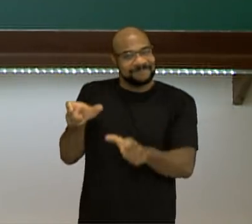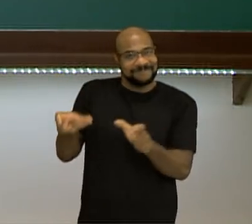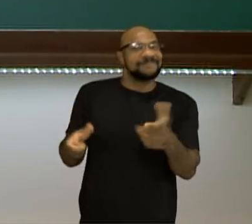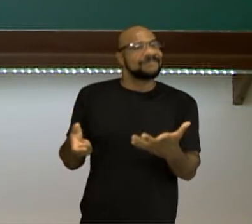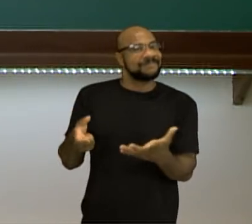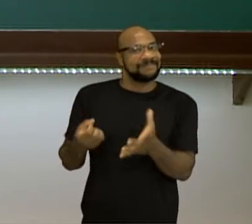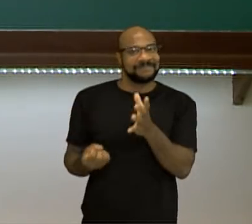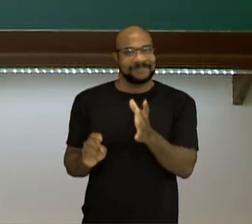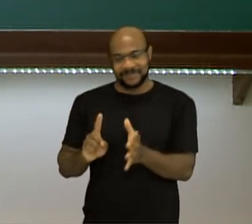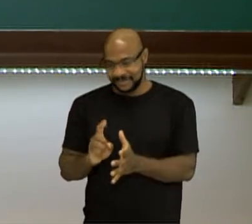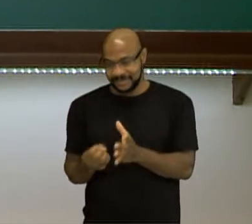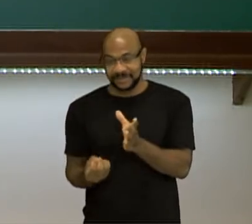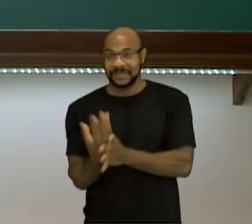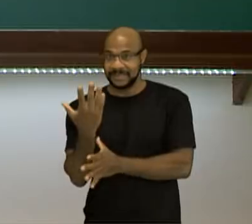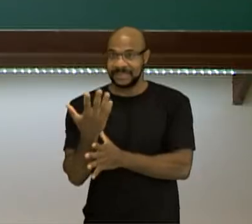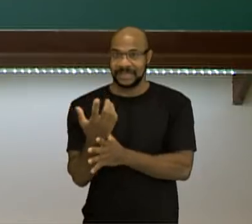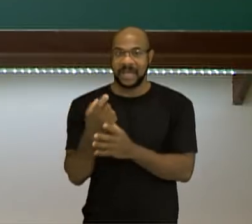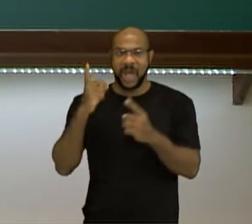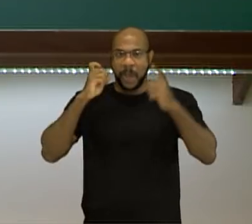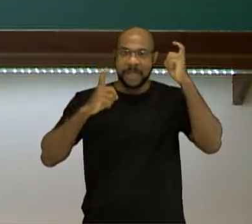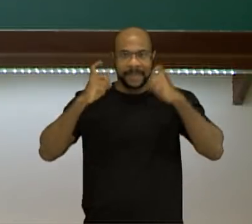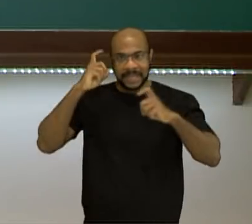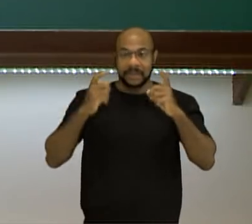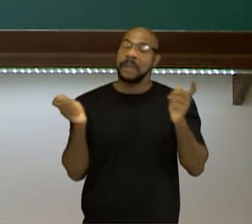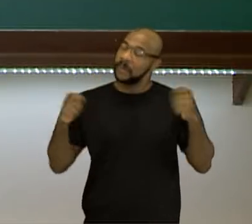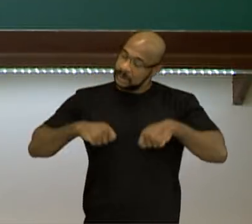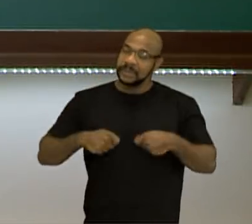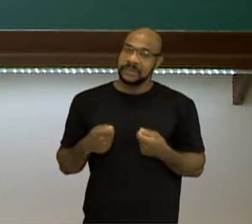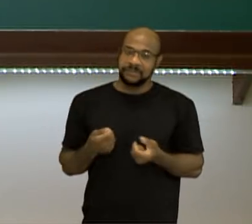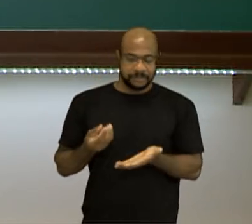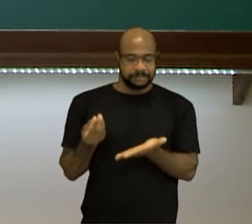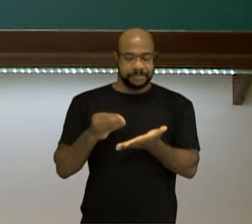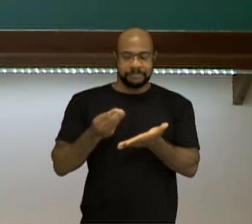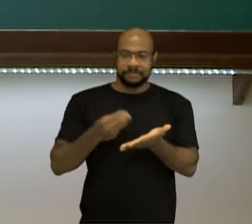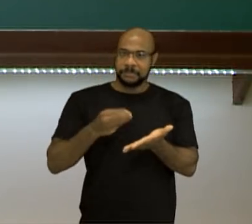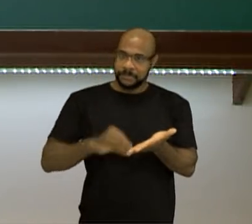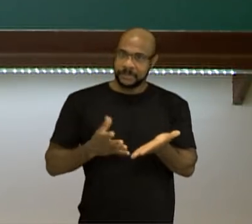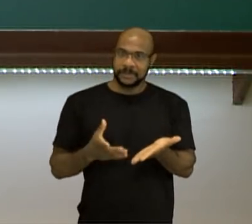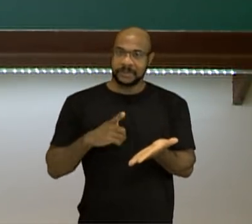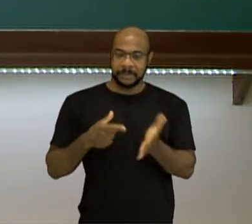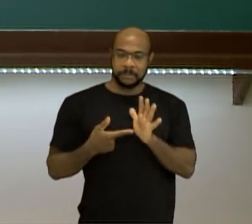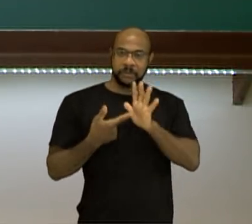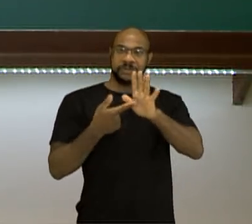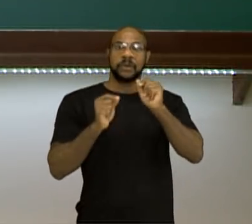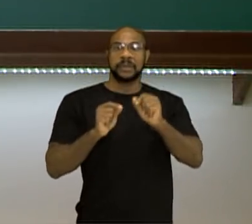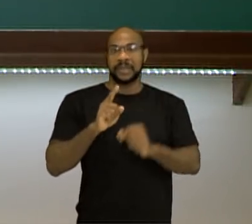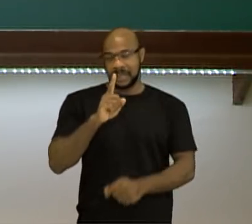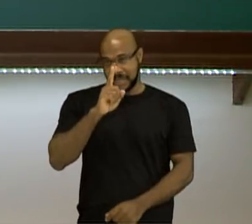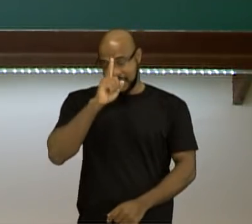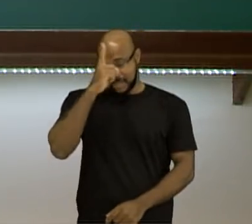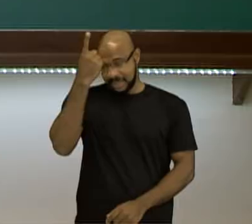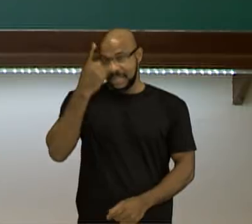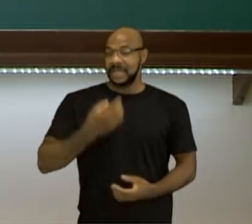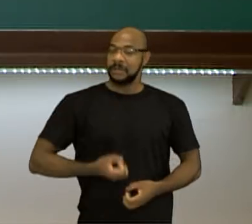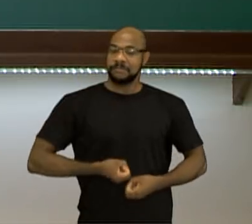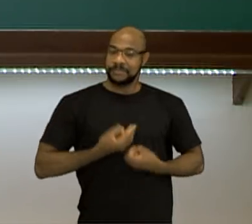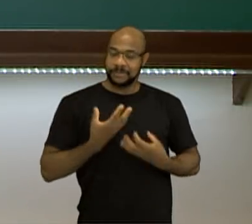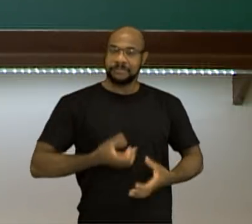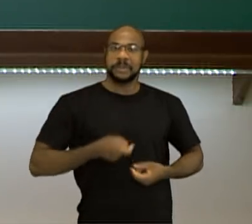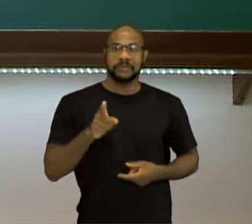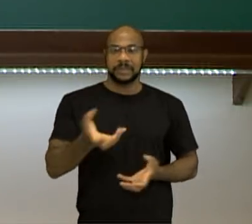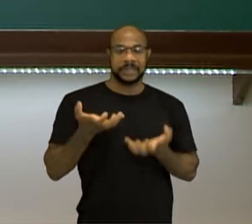se trabalhar com as expressões faciais e transmitir a ideia que você quer da